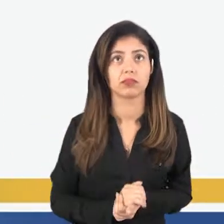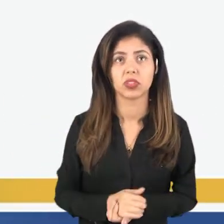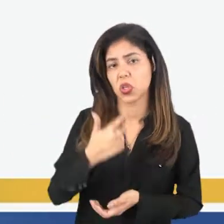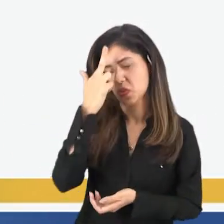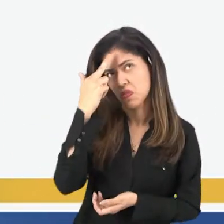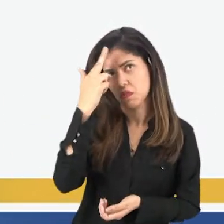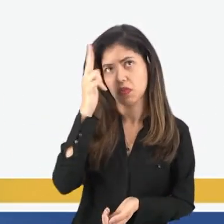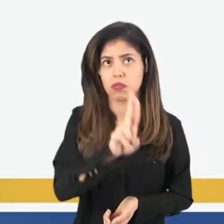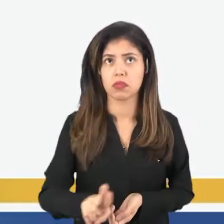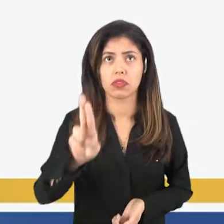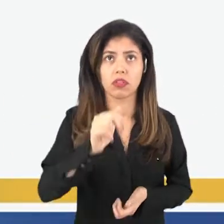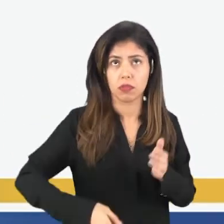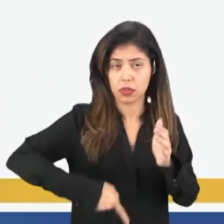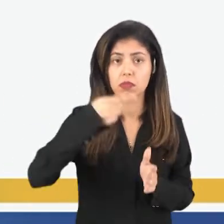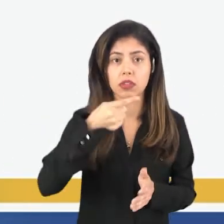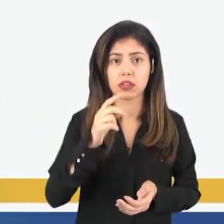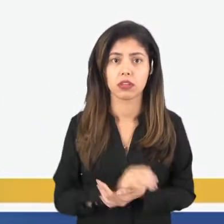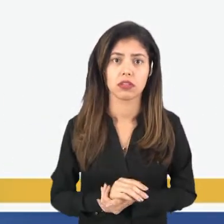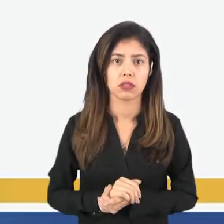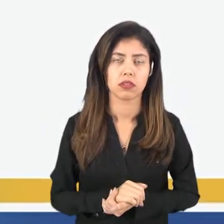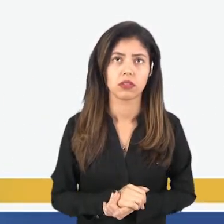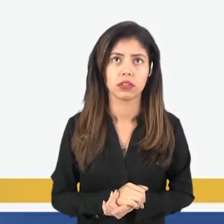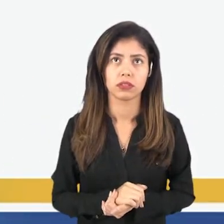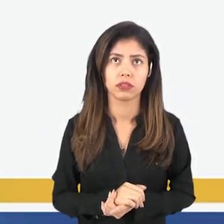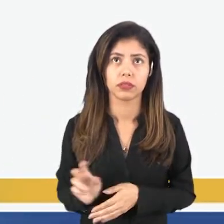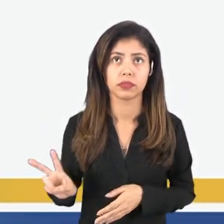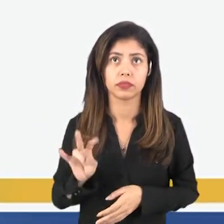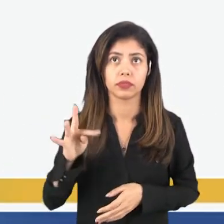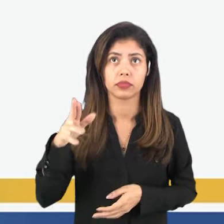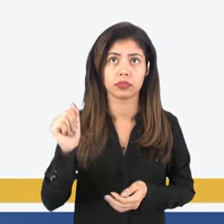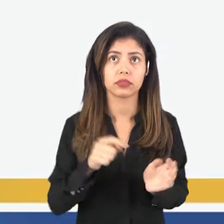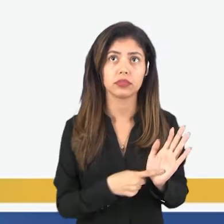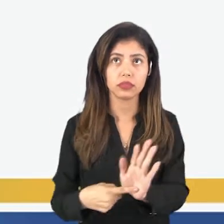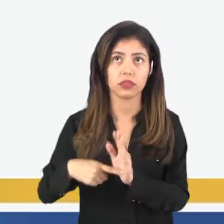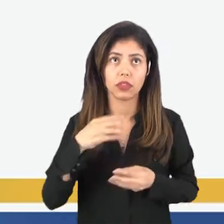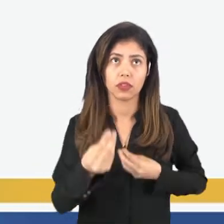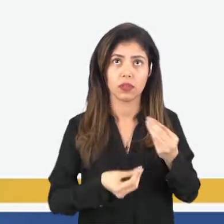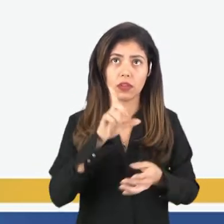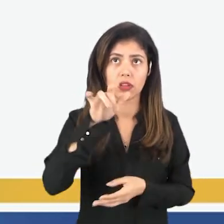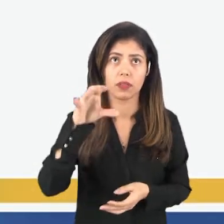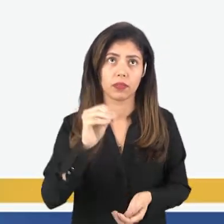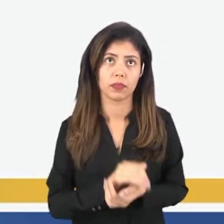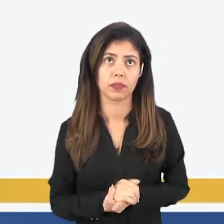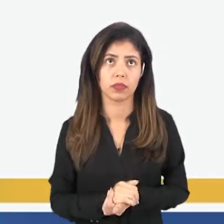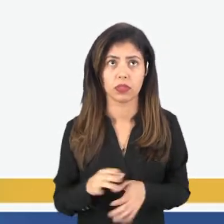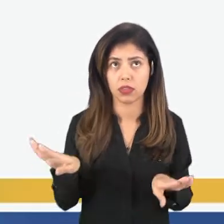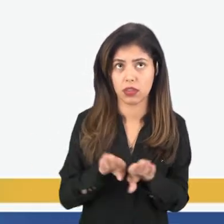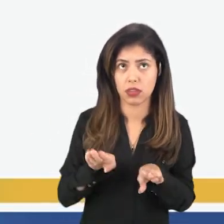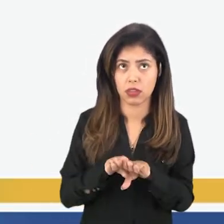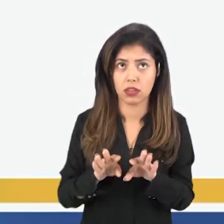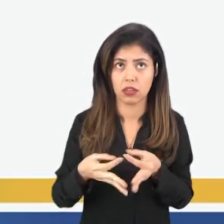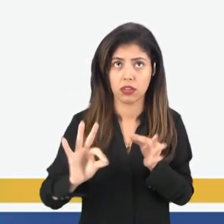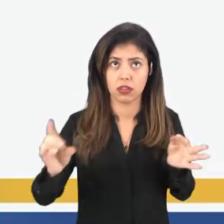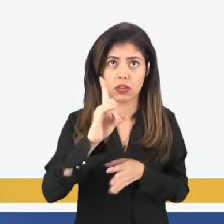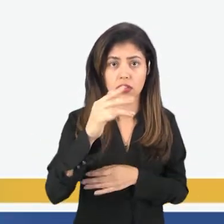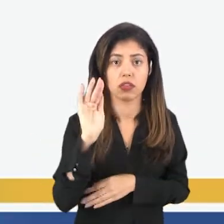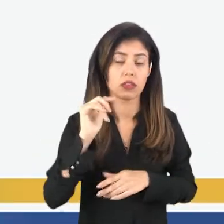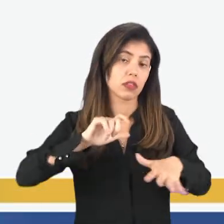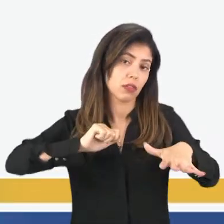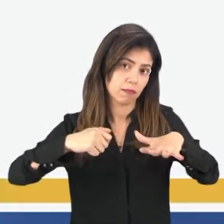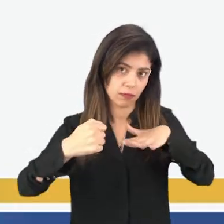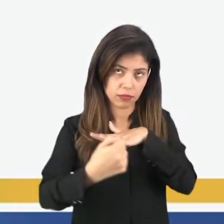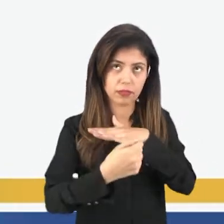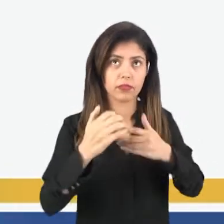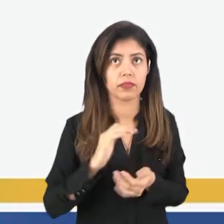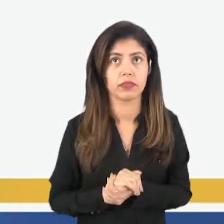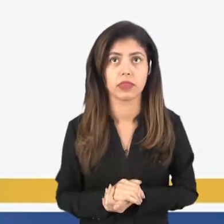Infelizmente, é muito comum o uso das primeiras vítimas como uma espécie de elo para compor uma corrente difusora das fake